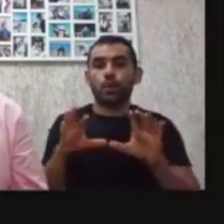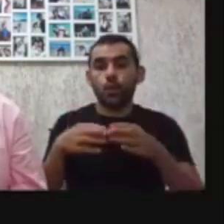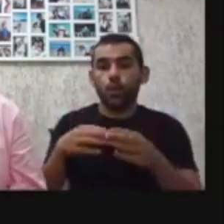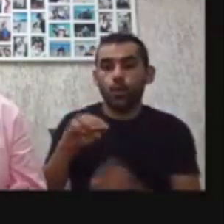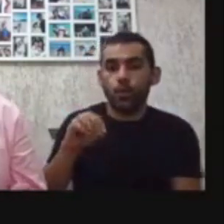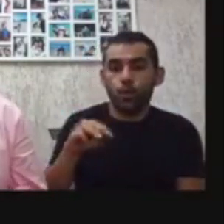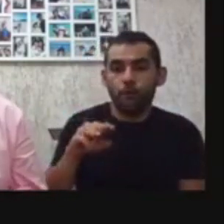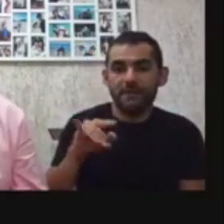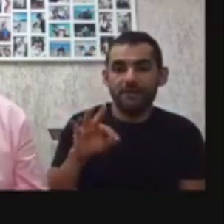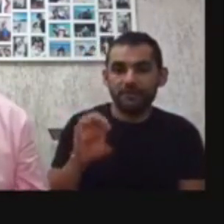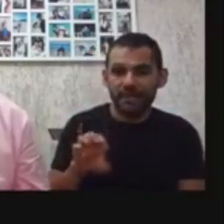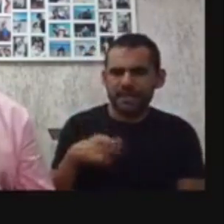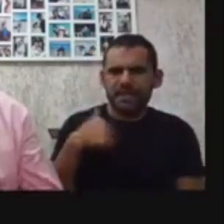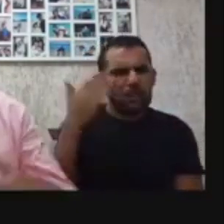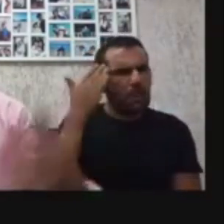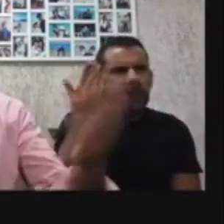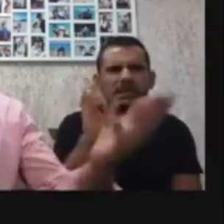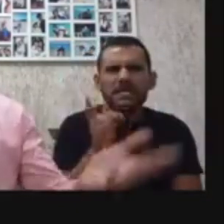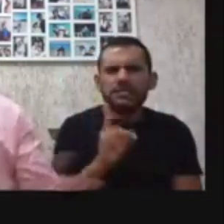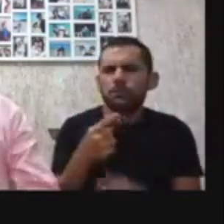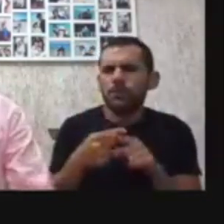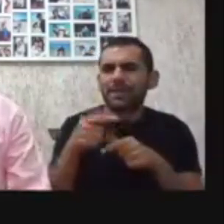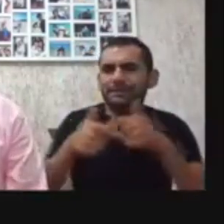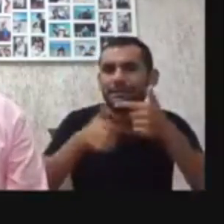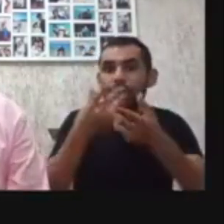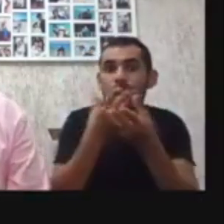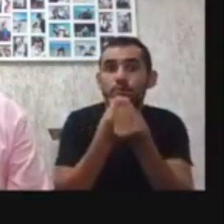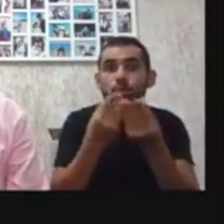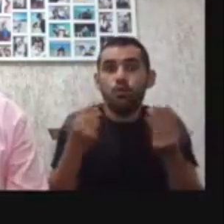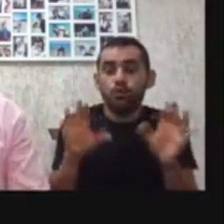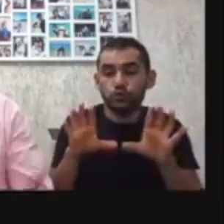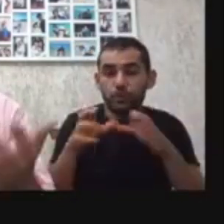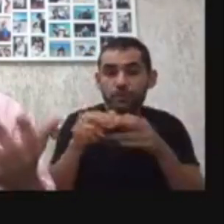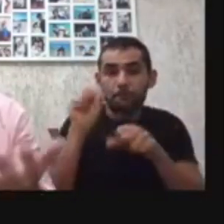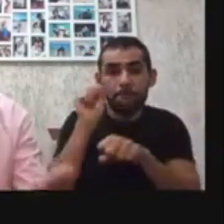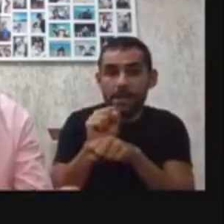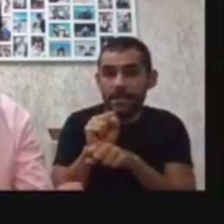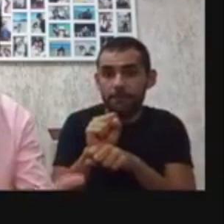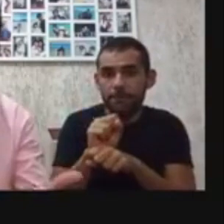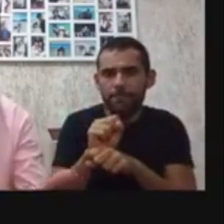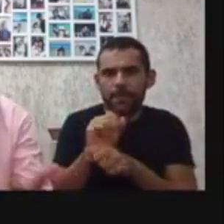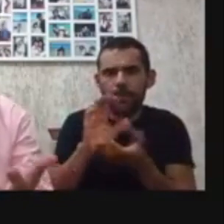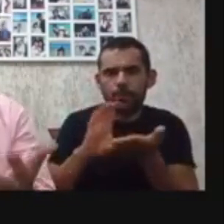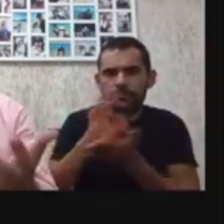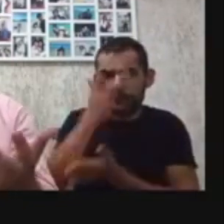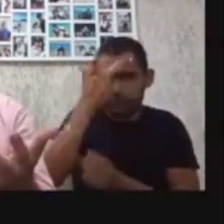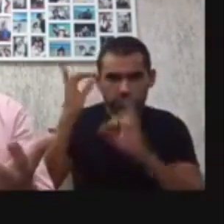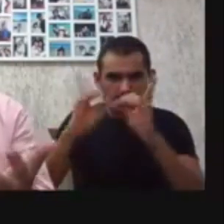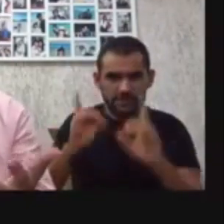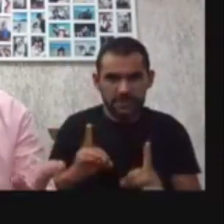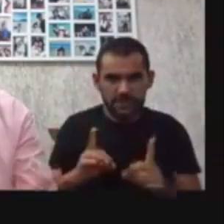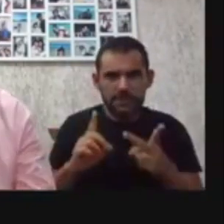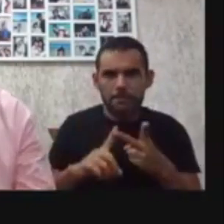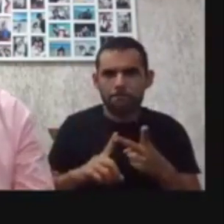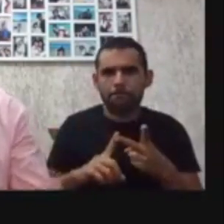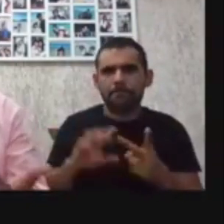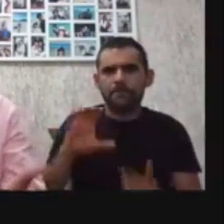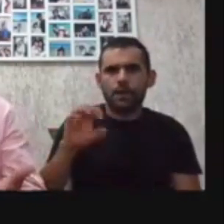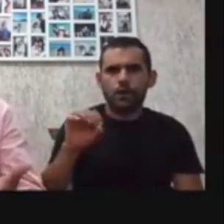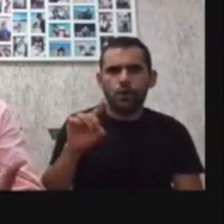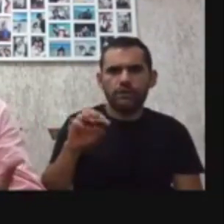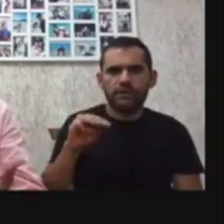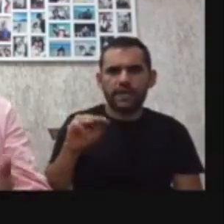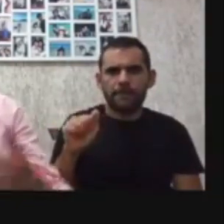Né? A gente não entende por que muitos trabalhos desses comitês pararam, o Conselho da Pessoa com Deficiência Física, o nosso próprio CODEMA,